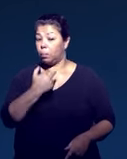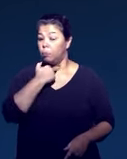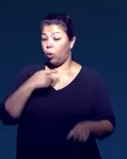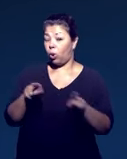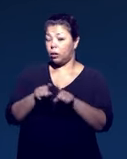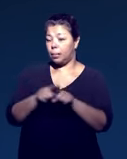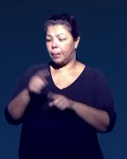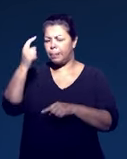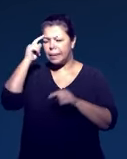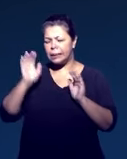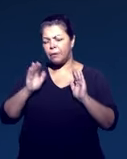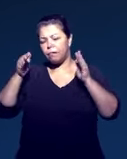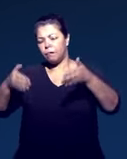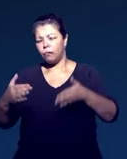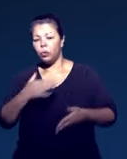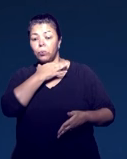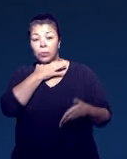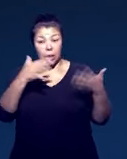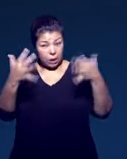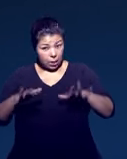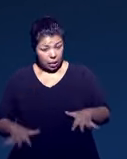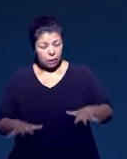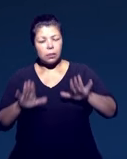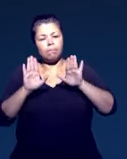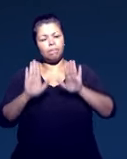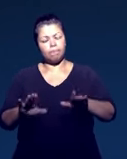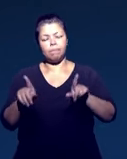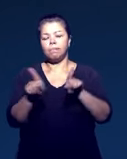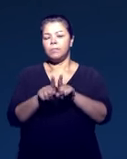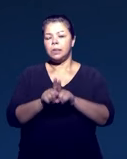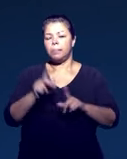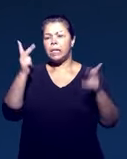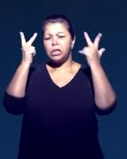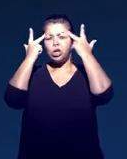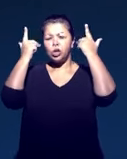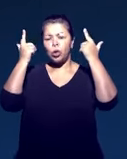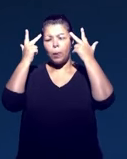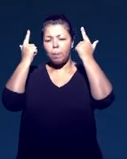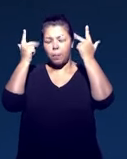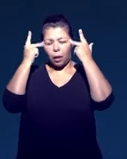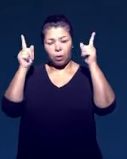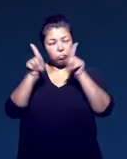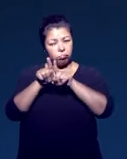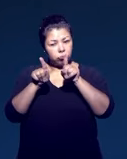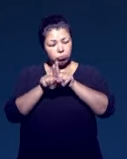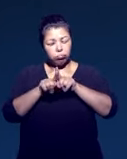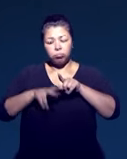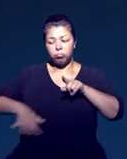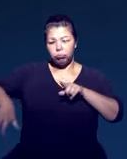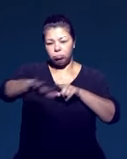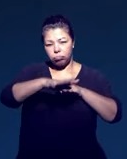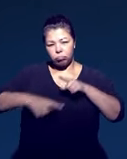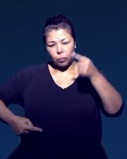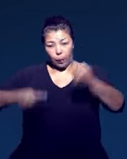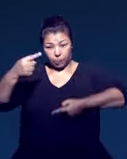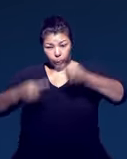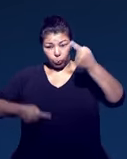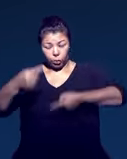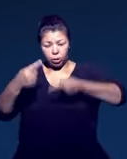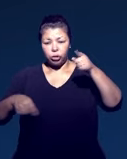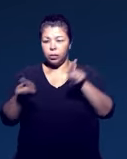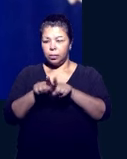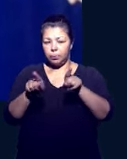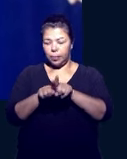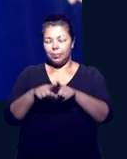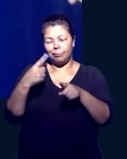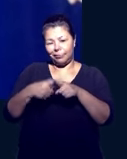crise mas elevar uma condição de naturalidade da discussão política que no final das contas ganha a sociedade